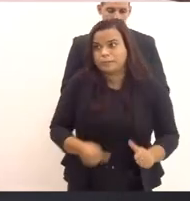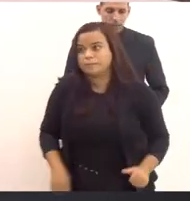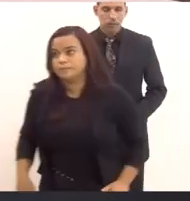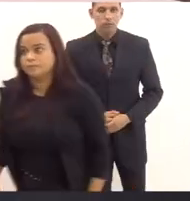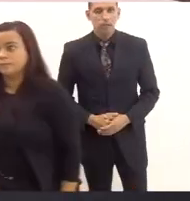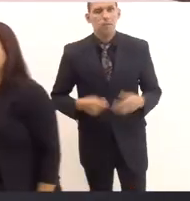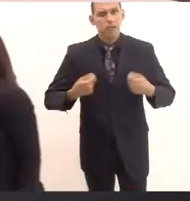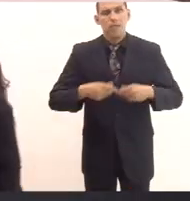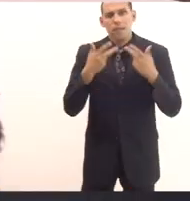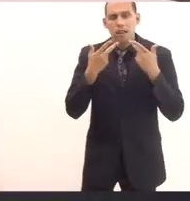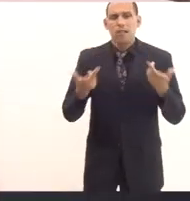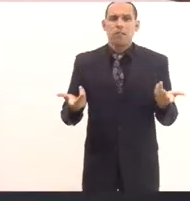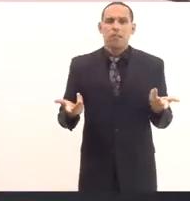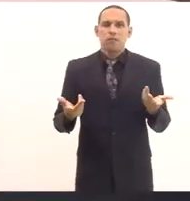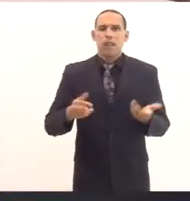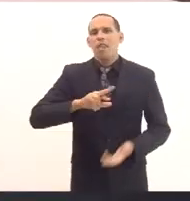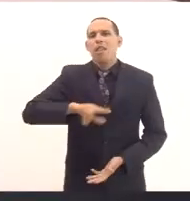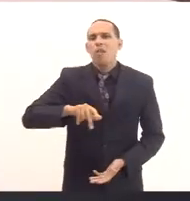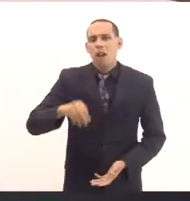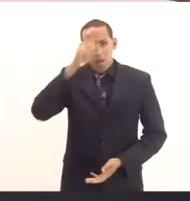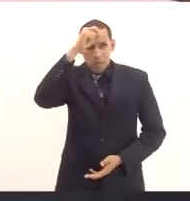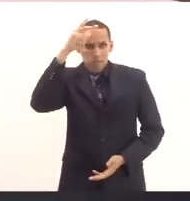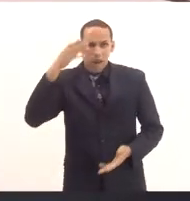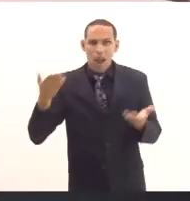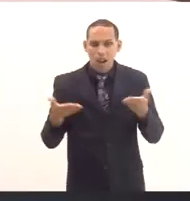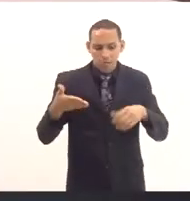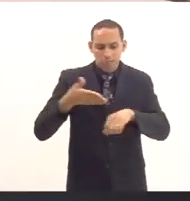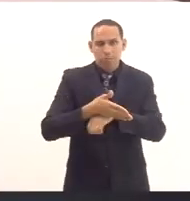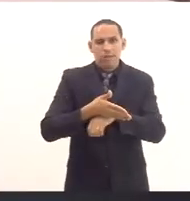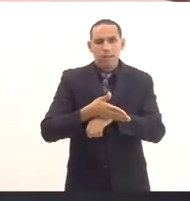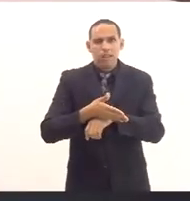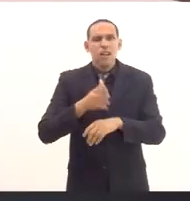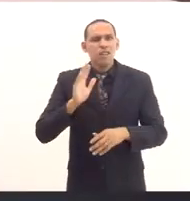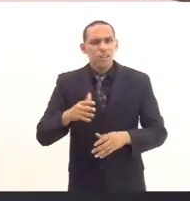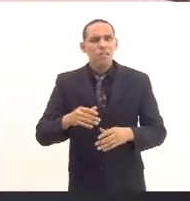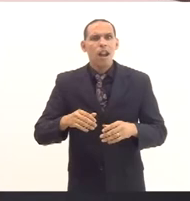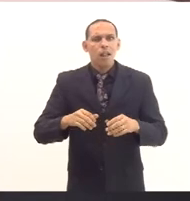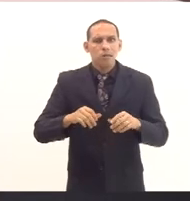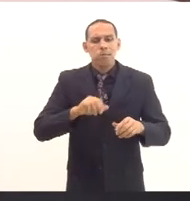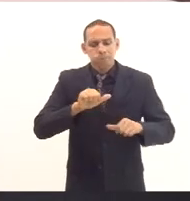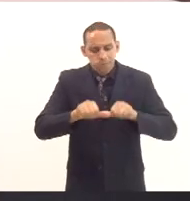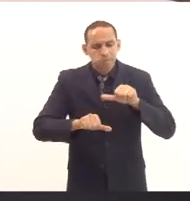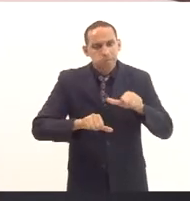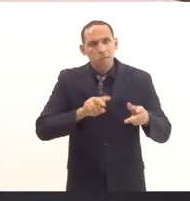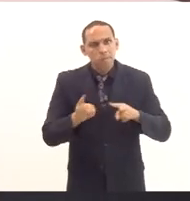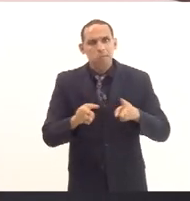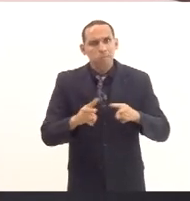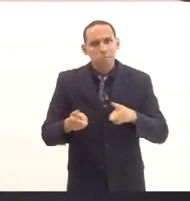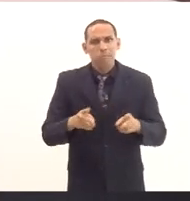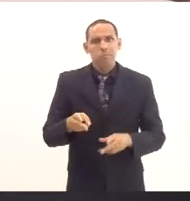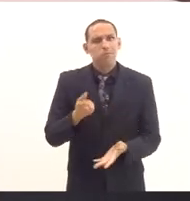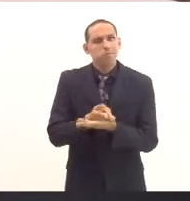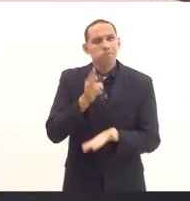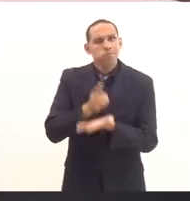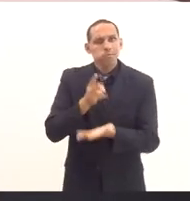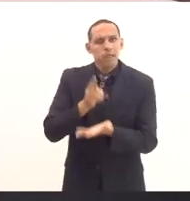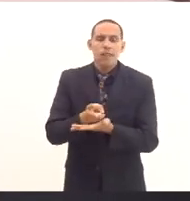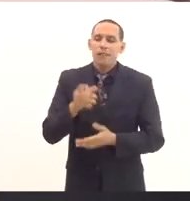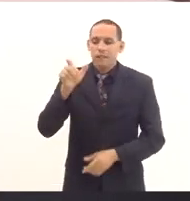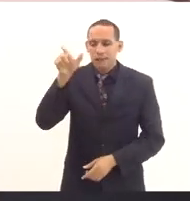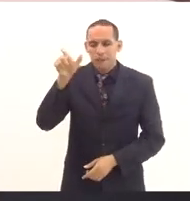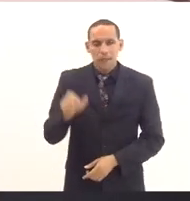acho que tem que ser falado né não é um prefeito que assumiu agora é uma coisa que vêm se alternando então é sim responsável né